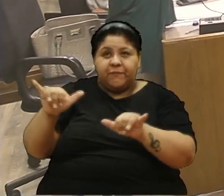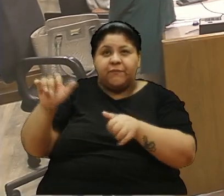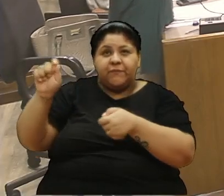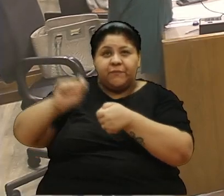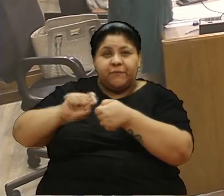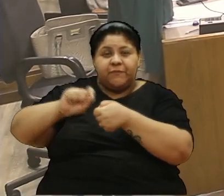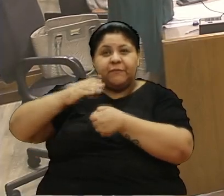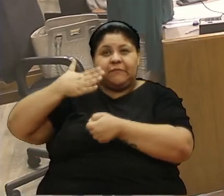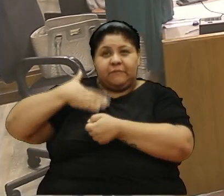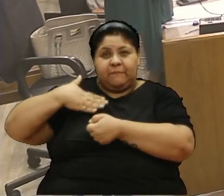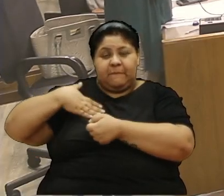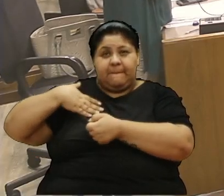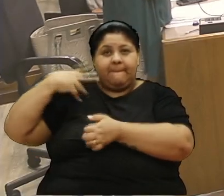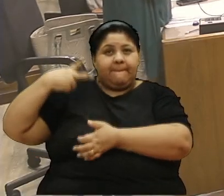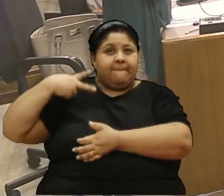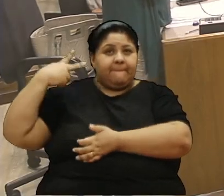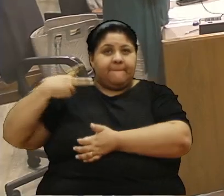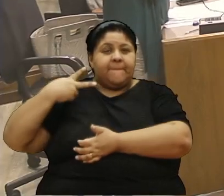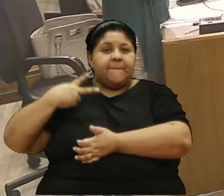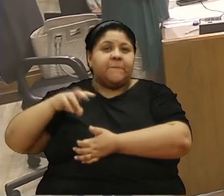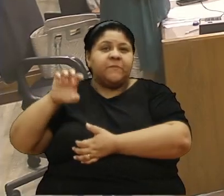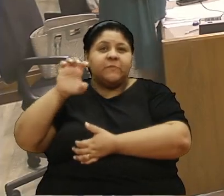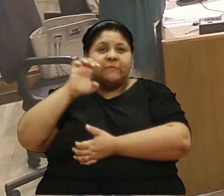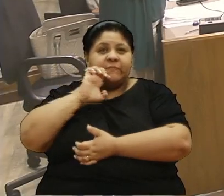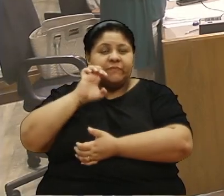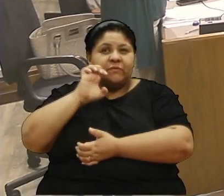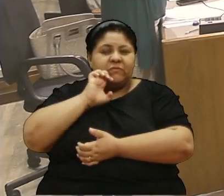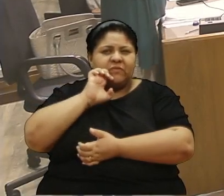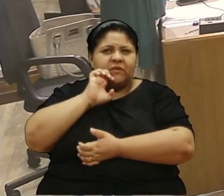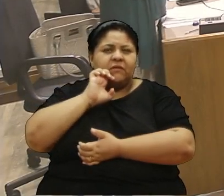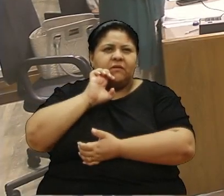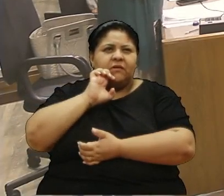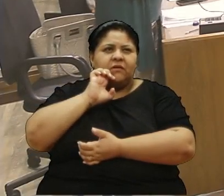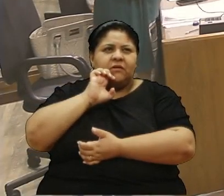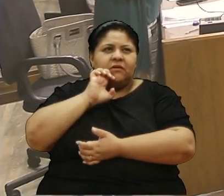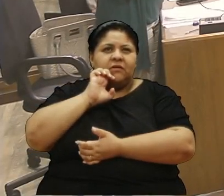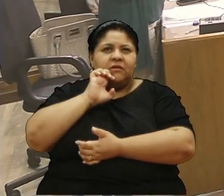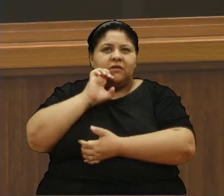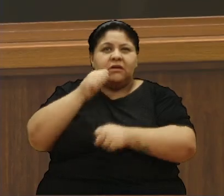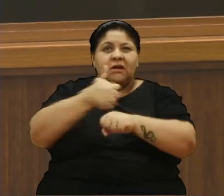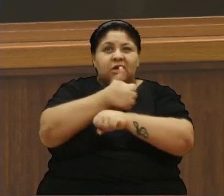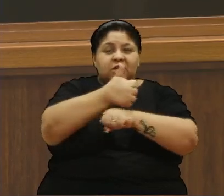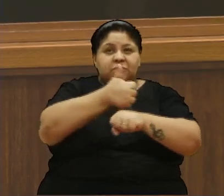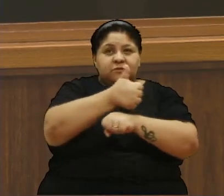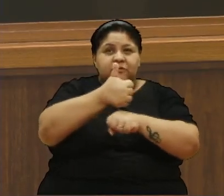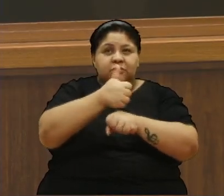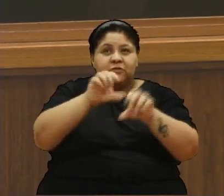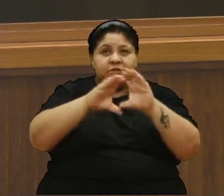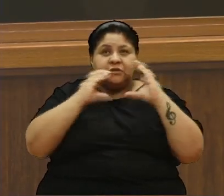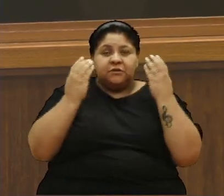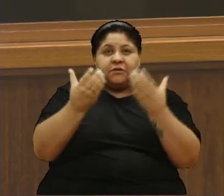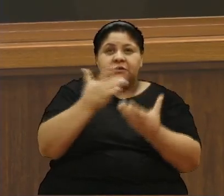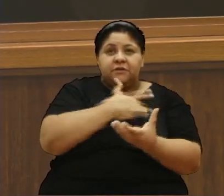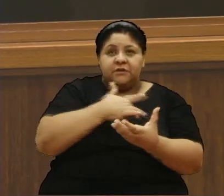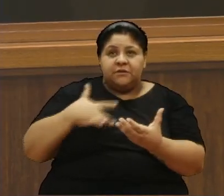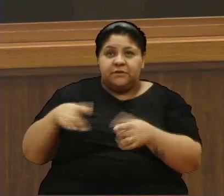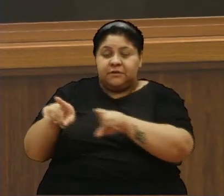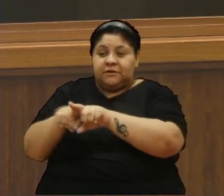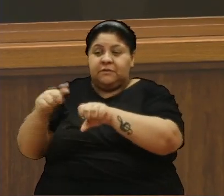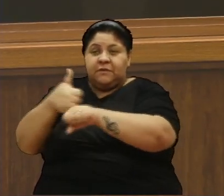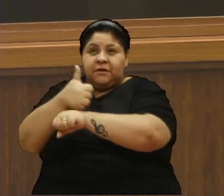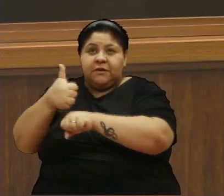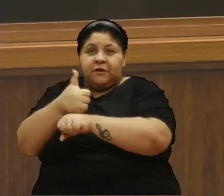por mim e pela vereadora Estela sobre as agentes comunitárias de saúde e agentes comunitárias de